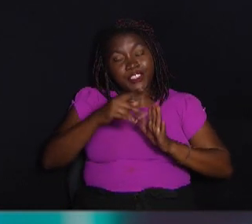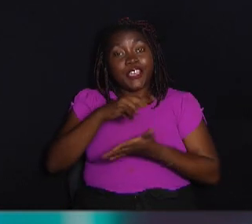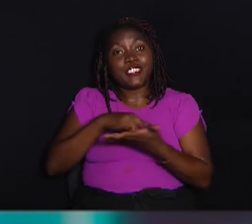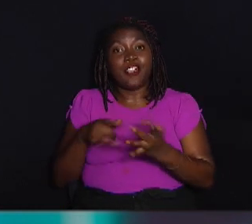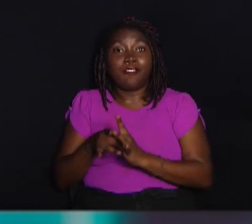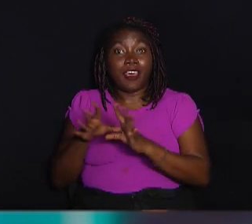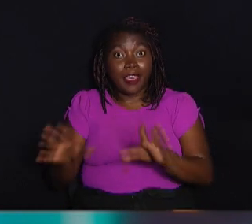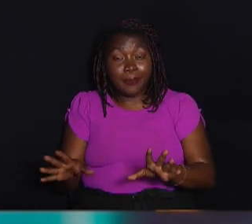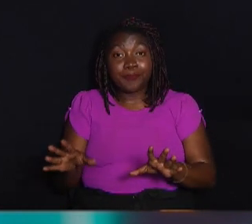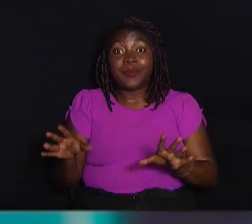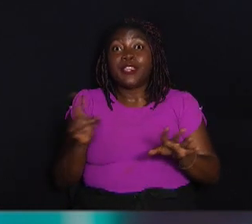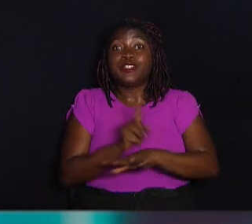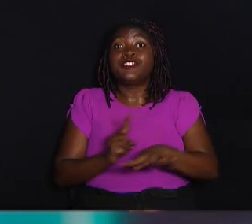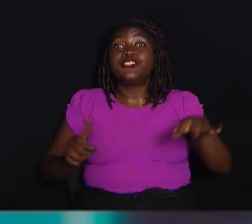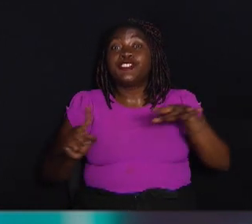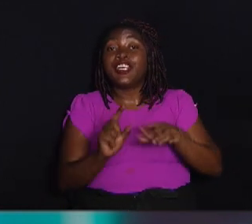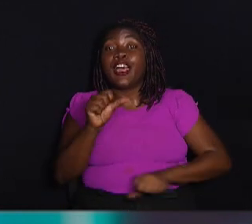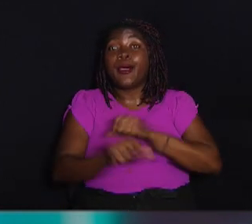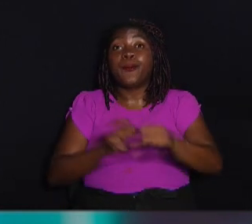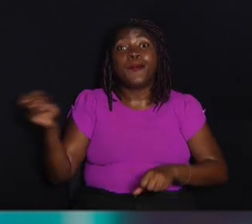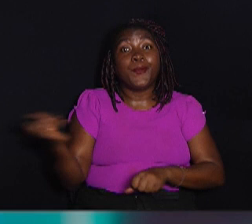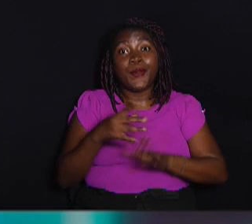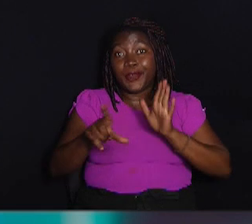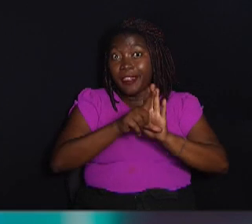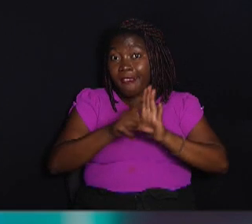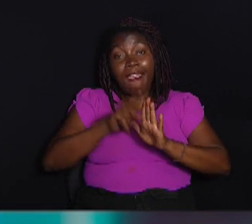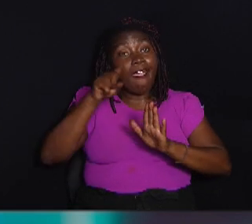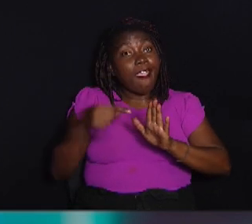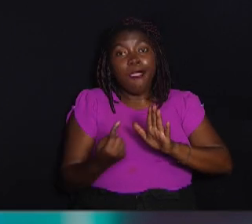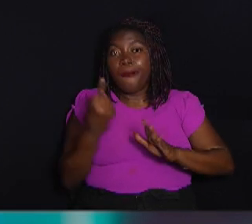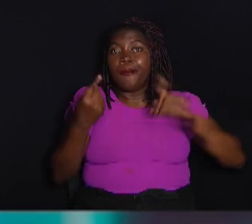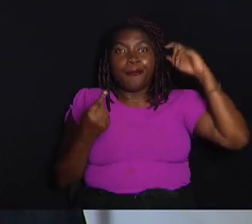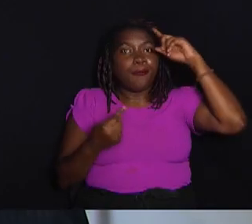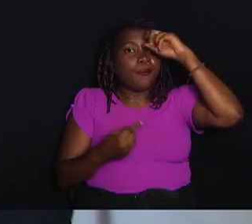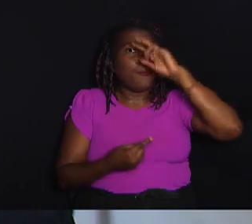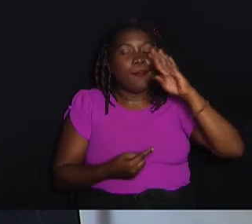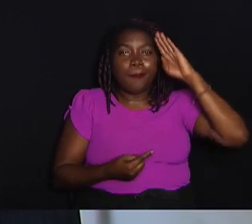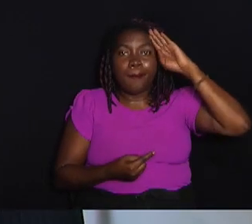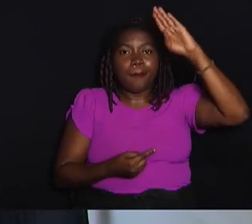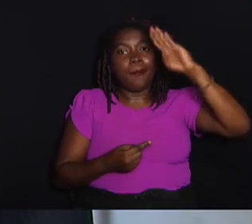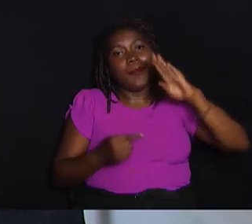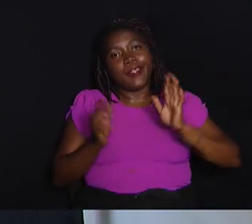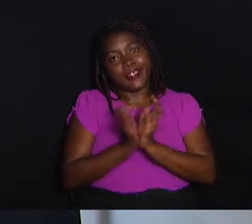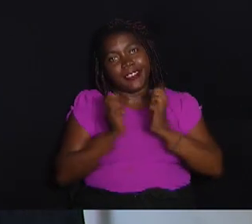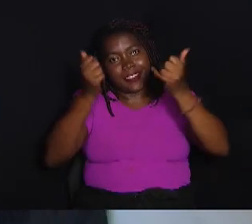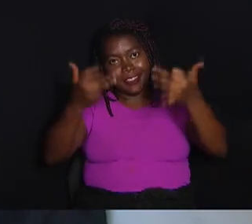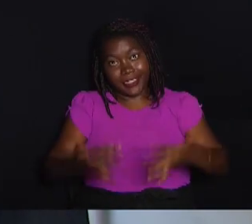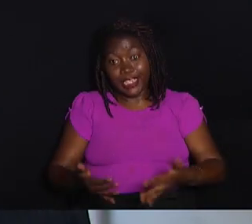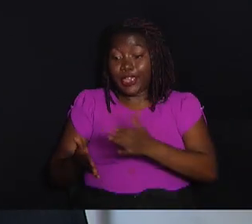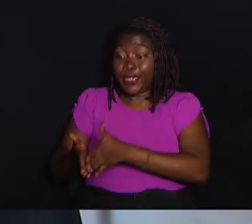destaques a modernização da legislação é um dos grandes desafios levantados pela comissão os procedimentos